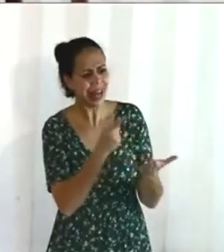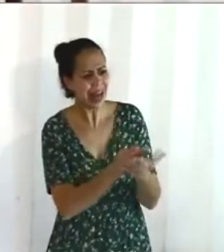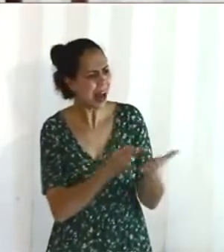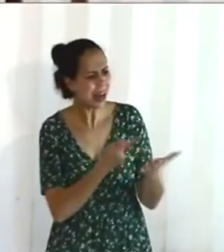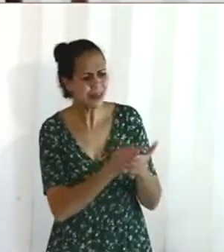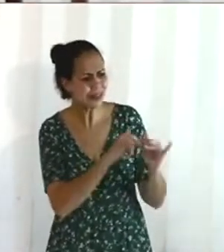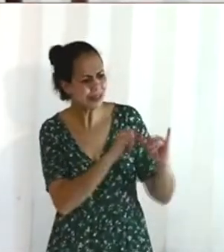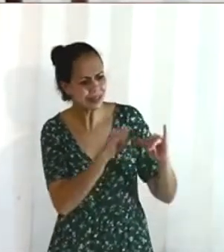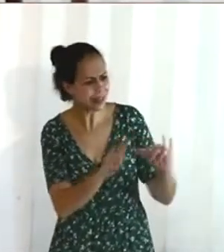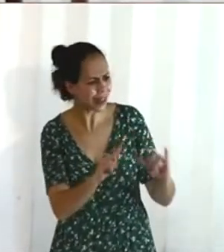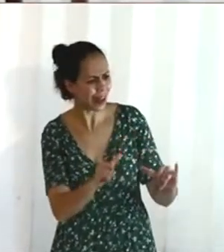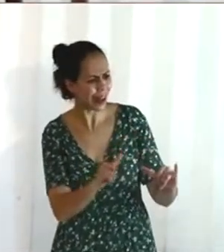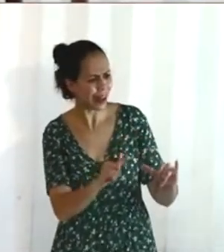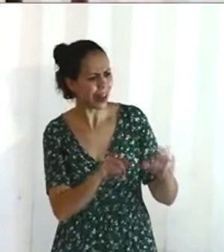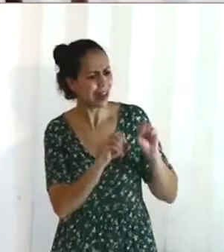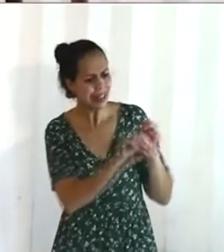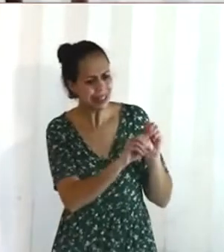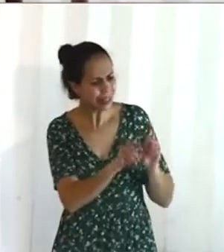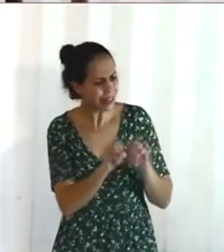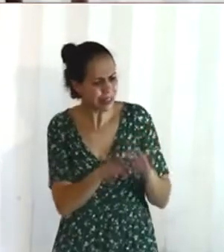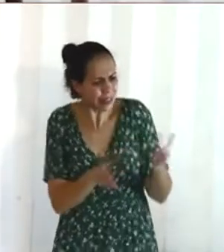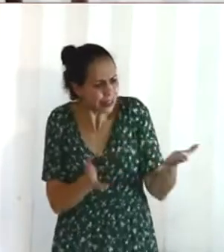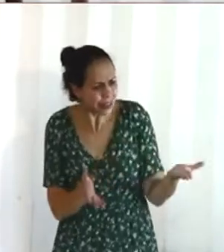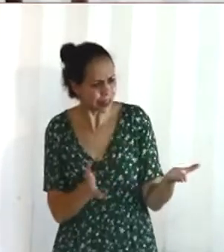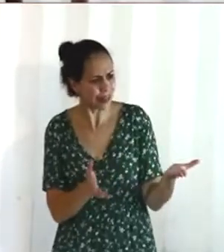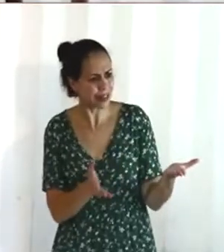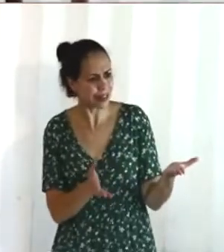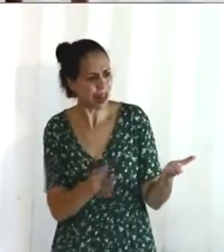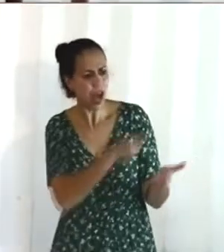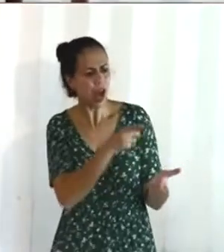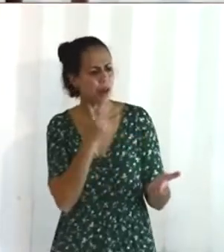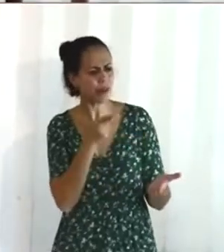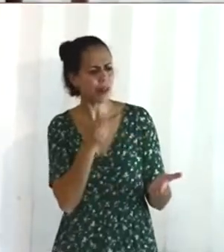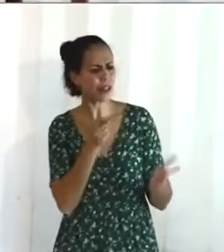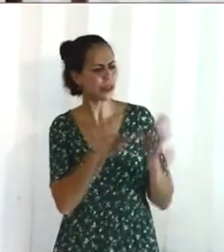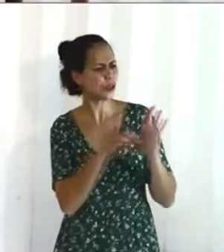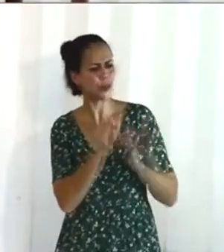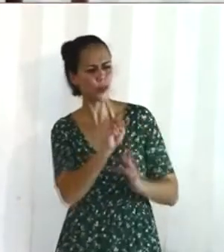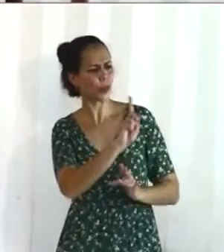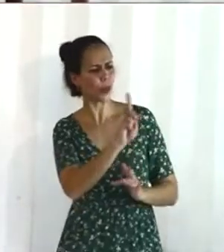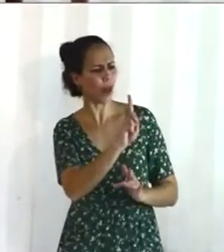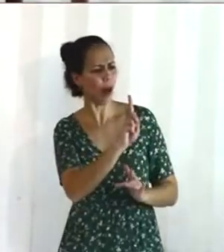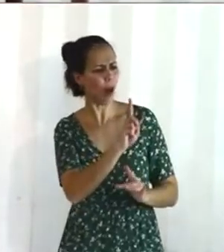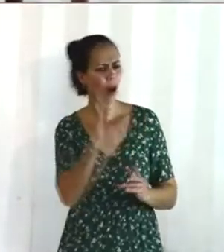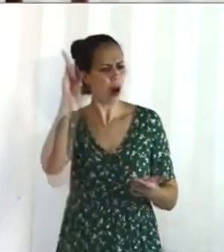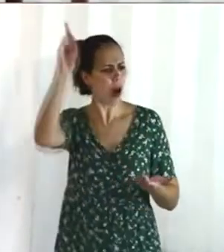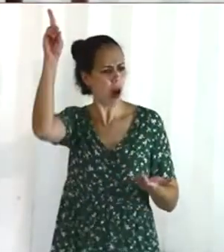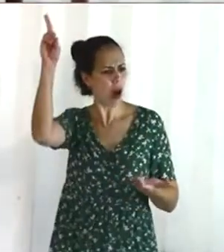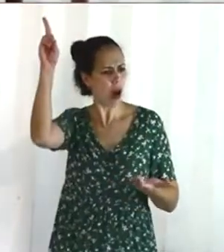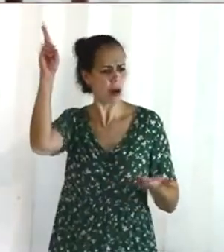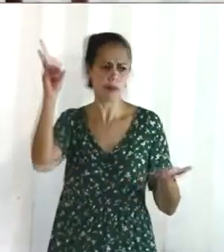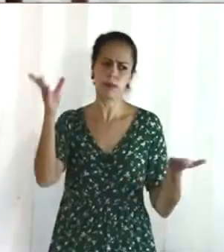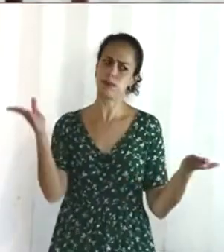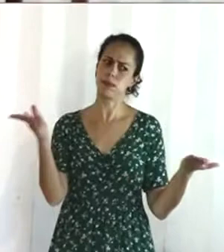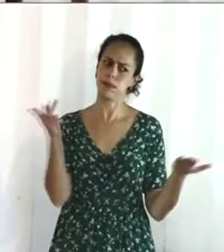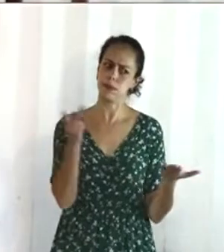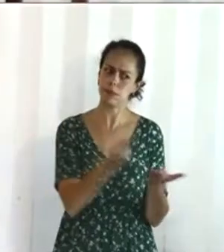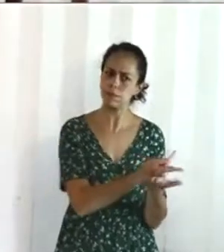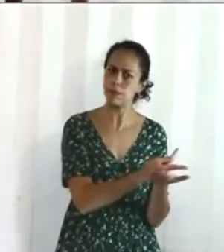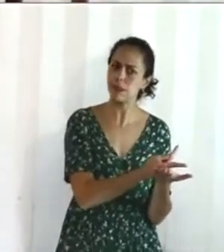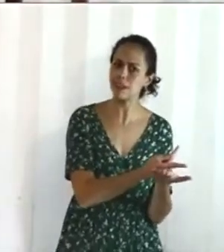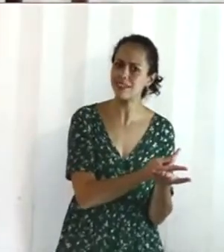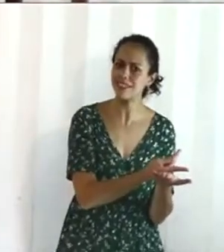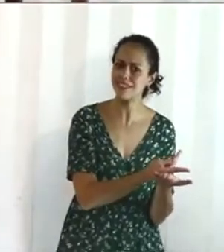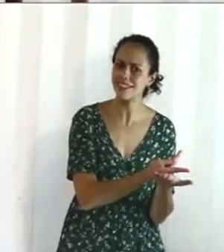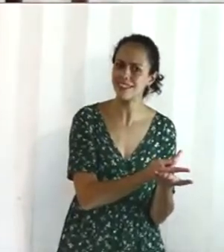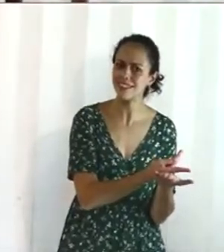Jesus quando recebe o Espírito no batismo, e deixa de ser Jesus quando ele é crucificado. Está errado. E eu